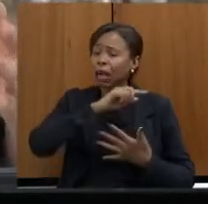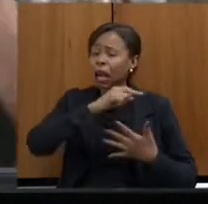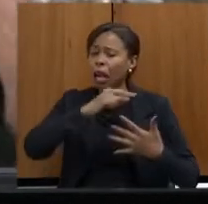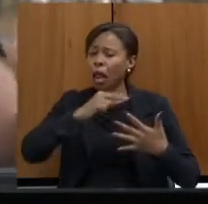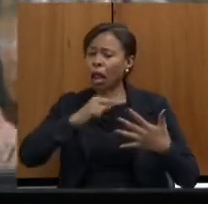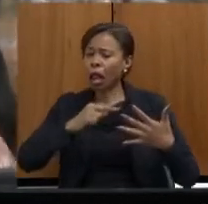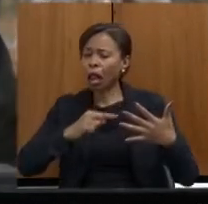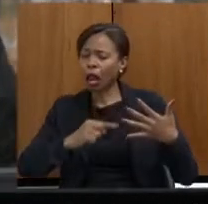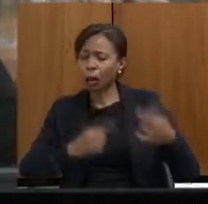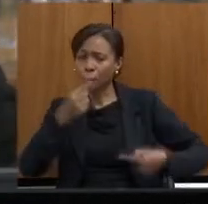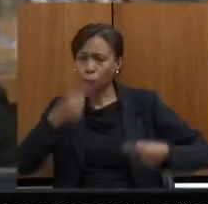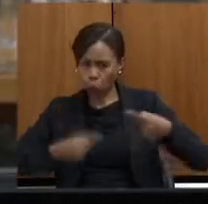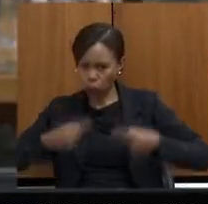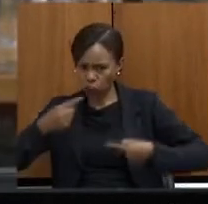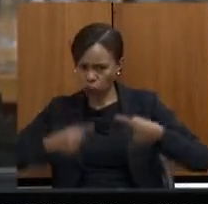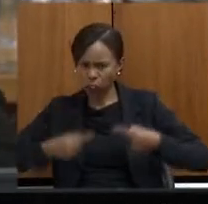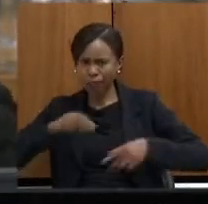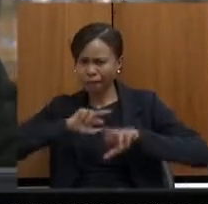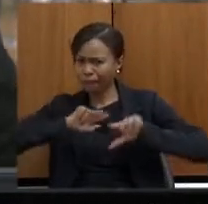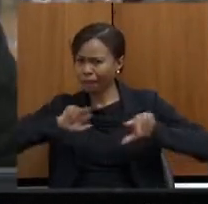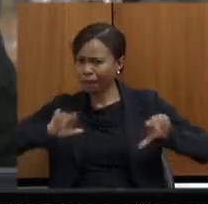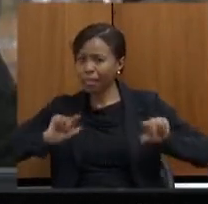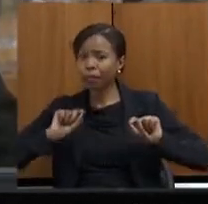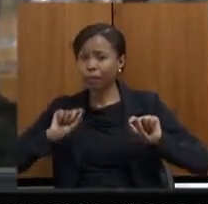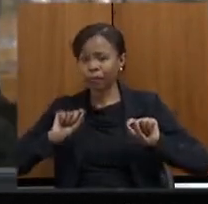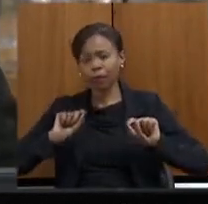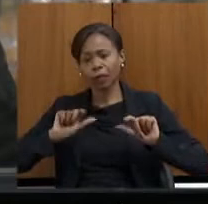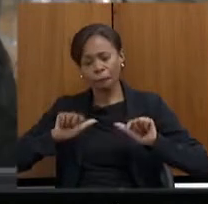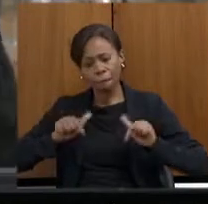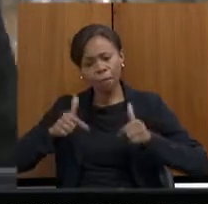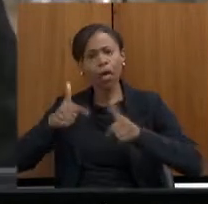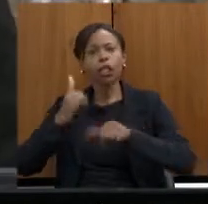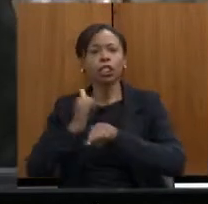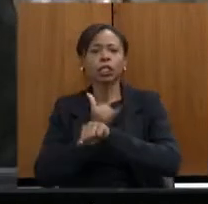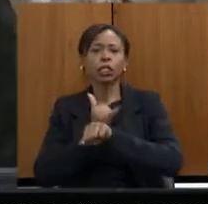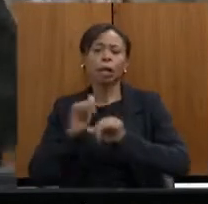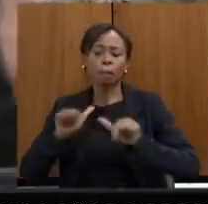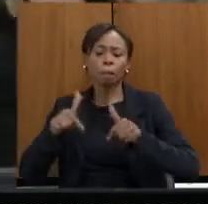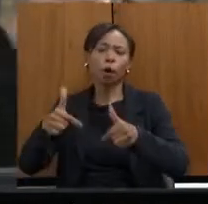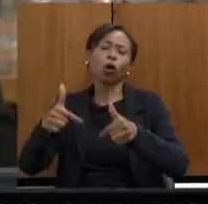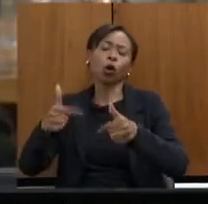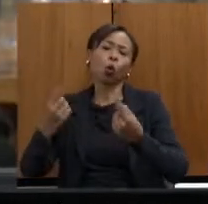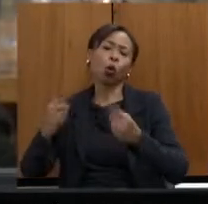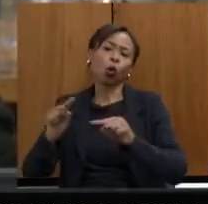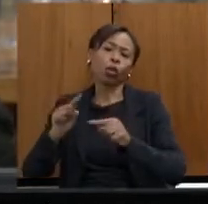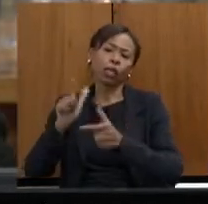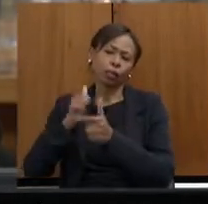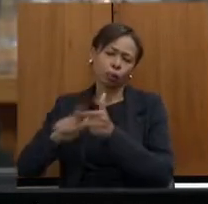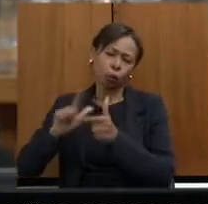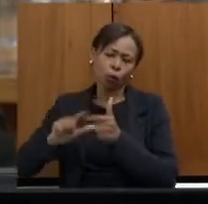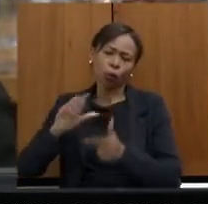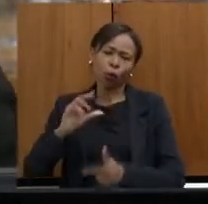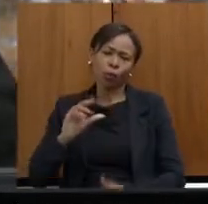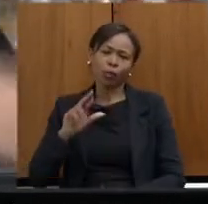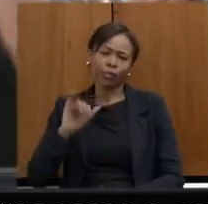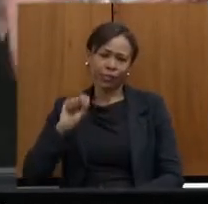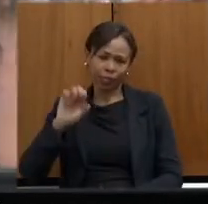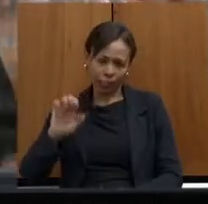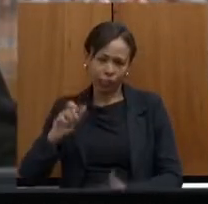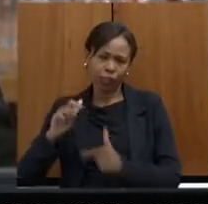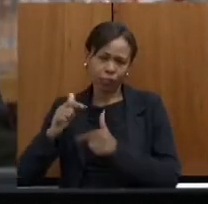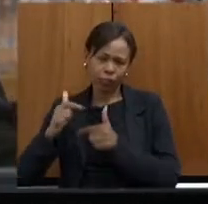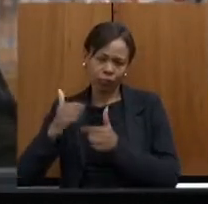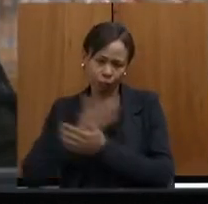políticas para enfrentar essa crise. É, acho que nós já estamos falando, aí eu vou falar um pouco da política do Jair